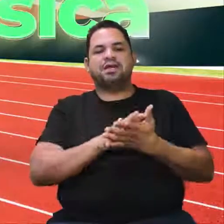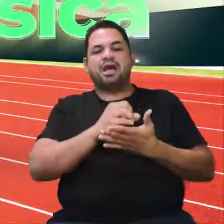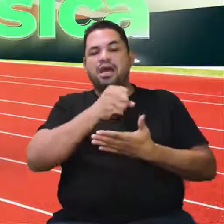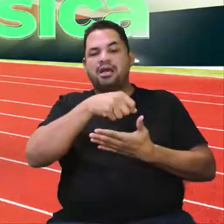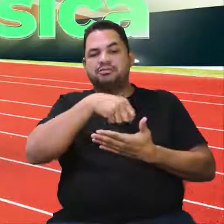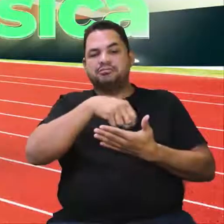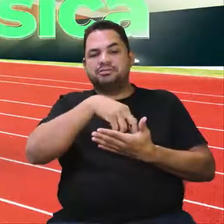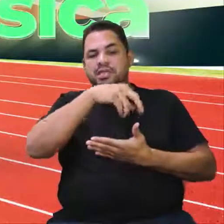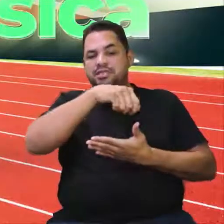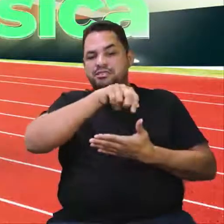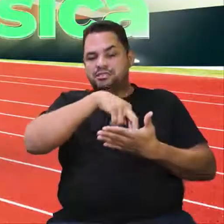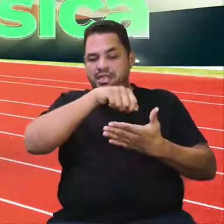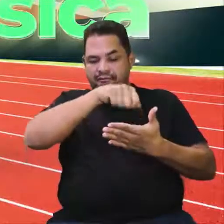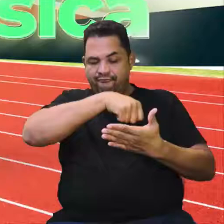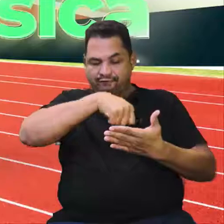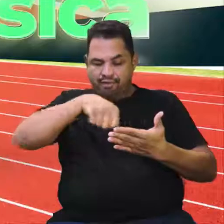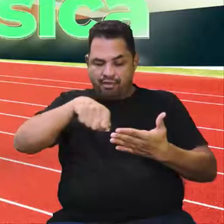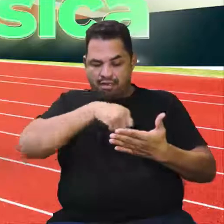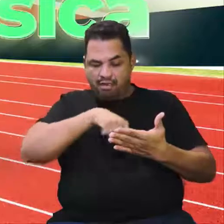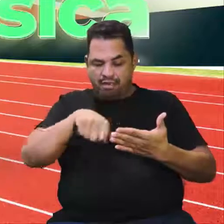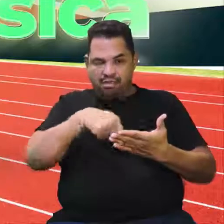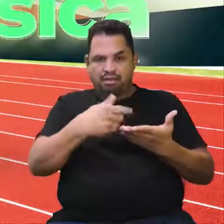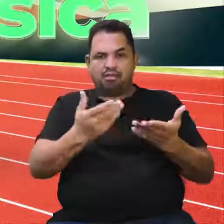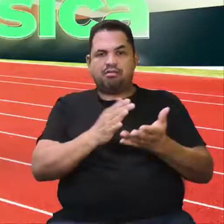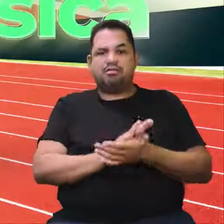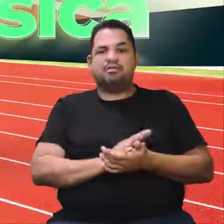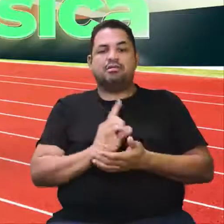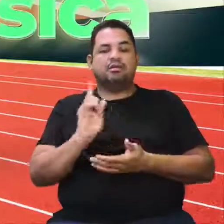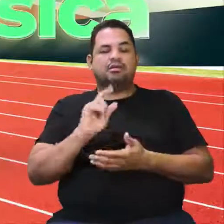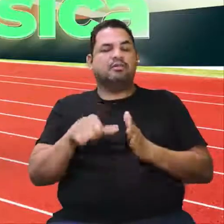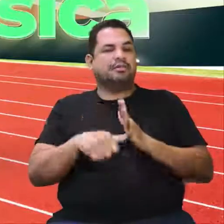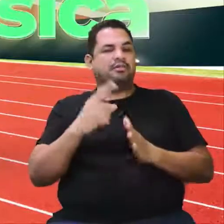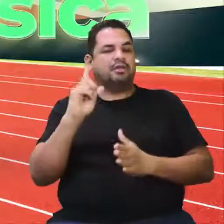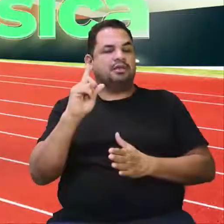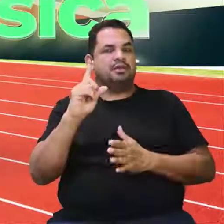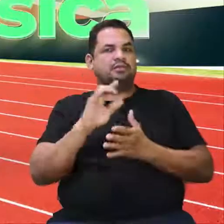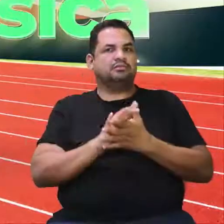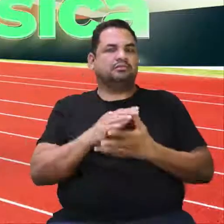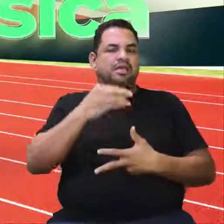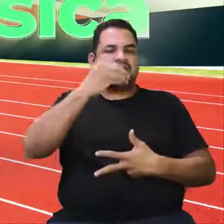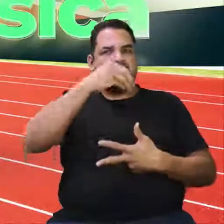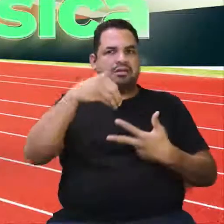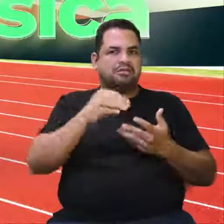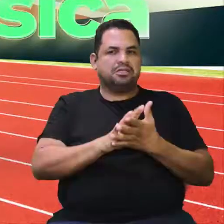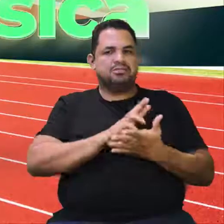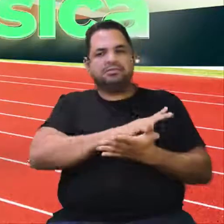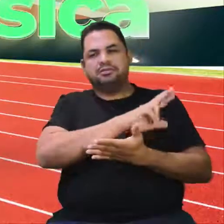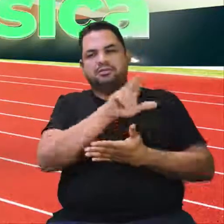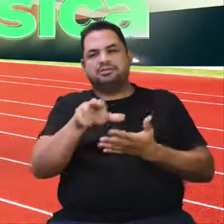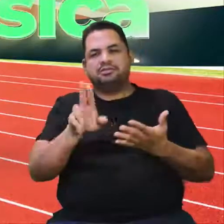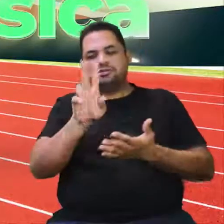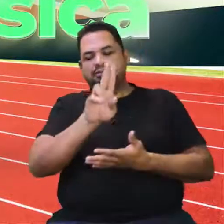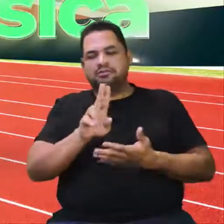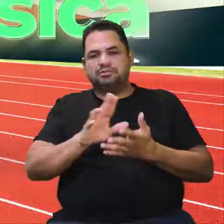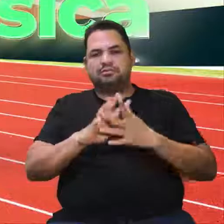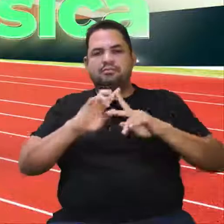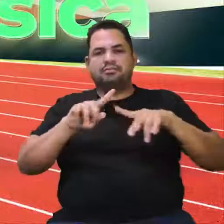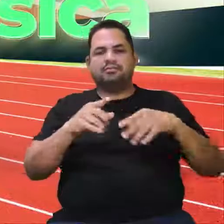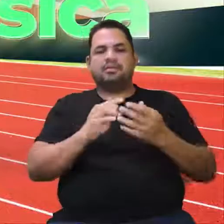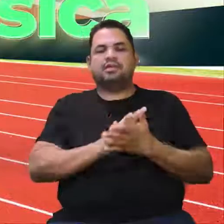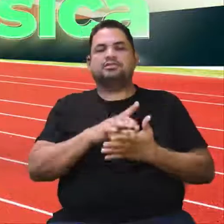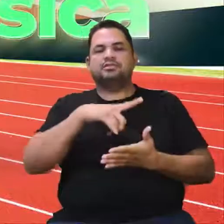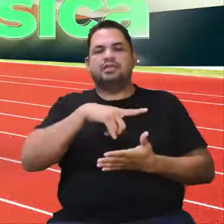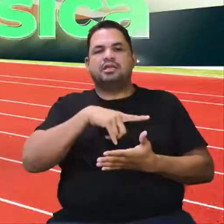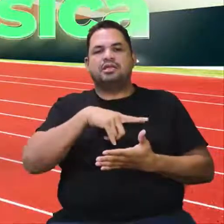dissertativa nas aplicações do Enem, não foi na primeira aplicação, né? Porque tem Enem que tem várias aplicações, mas na segunda já